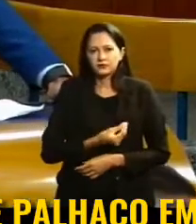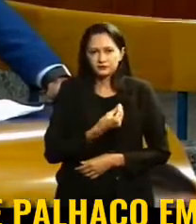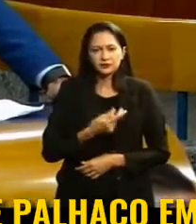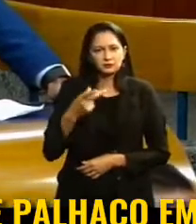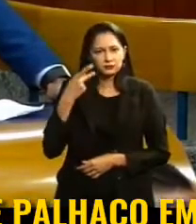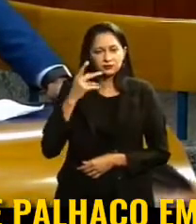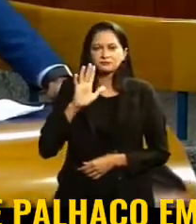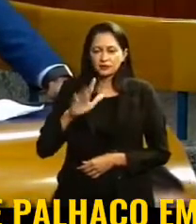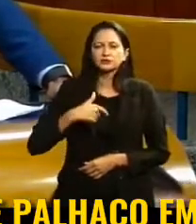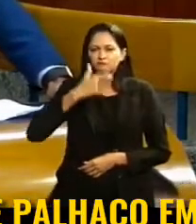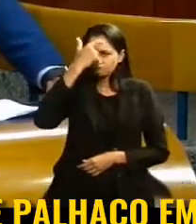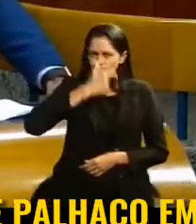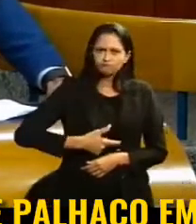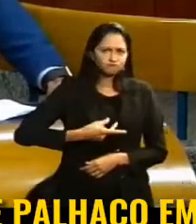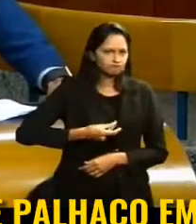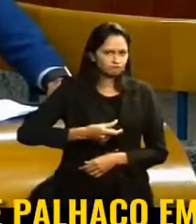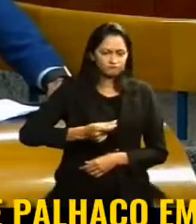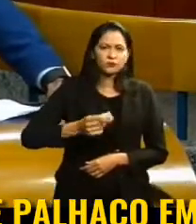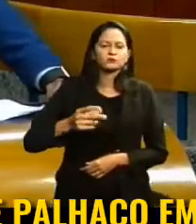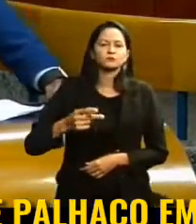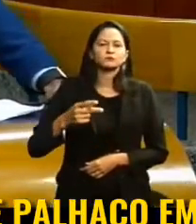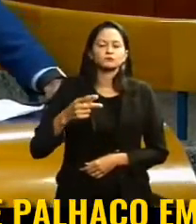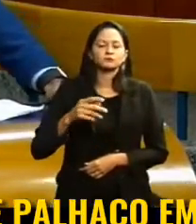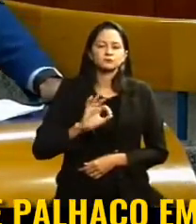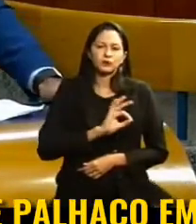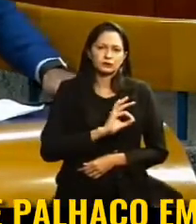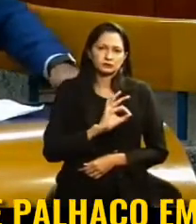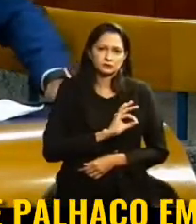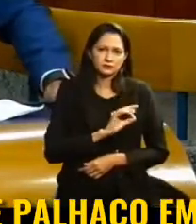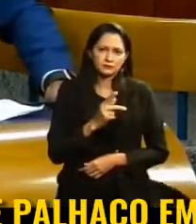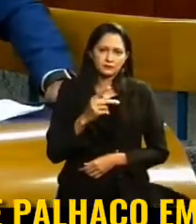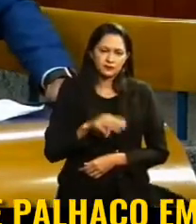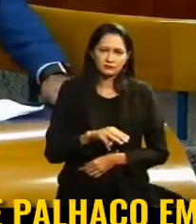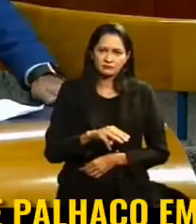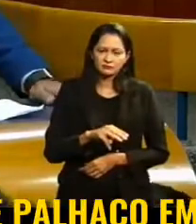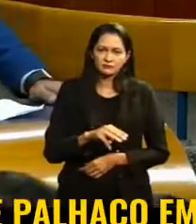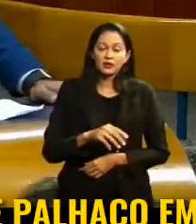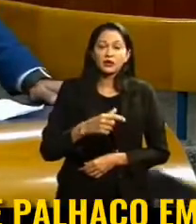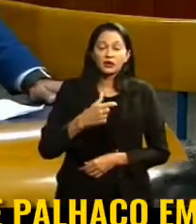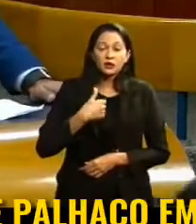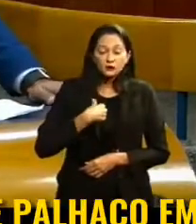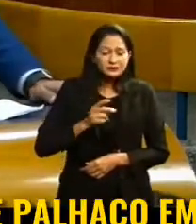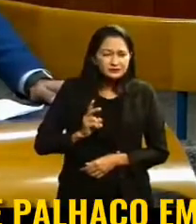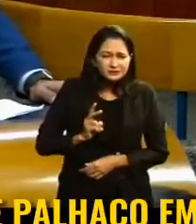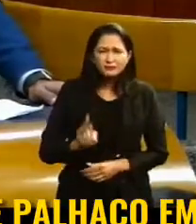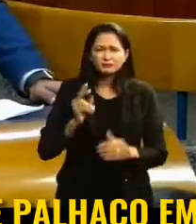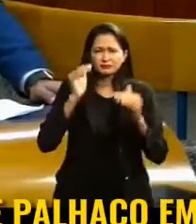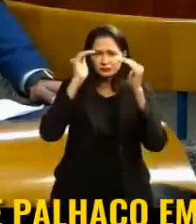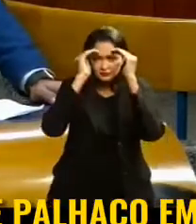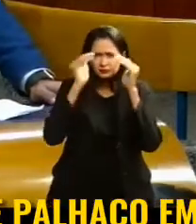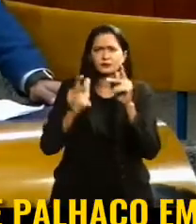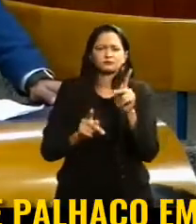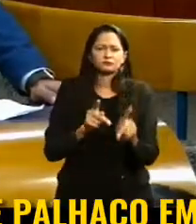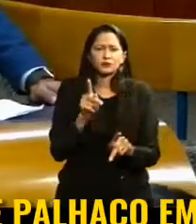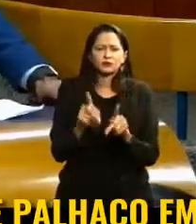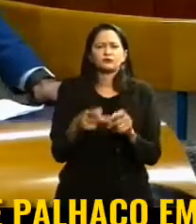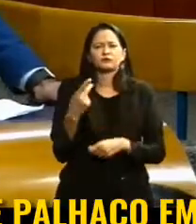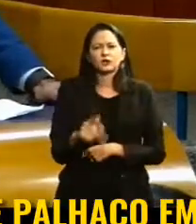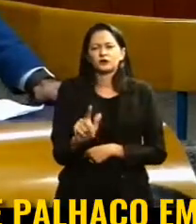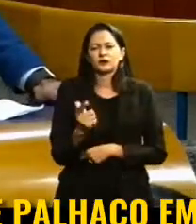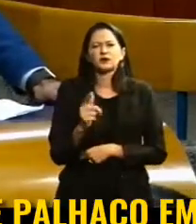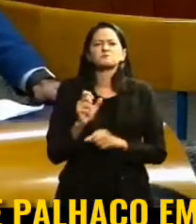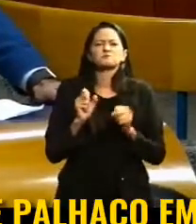segundo sargento da melhor polícia militar do Brasil, e eu não vou desonrar o cidadão goianiense nunca, nunca, pode